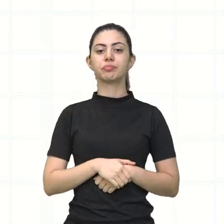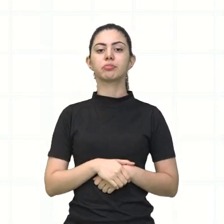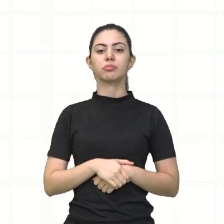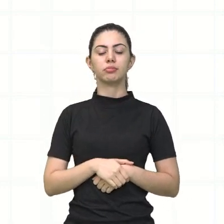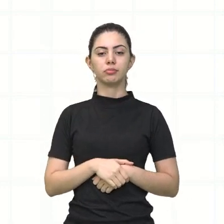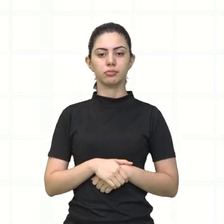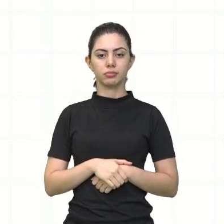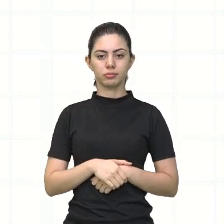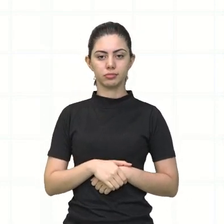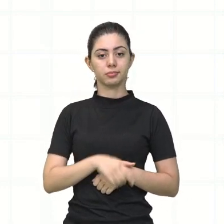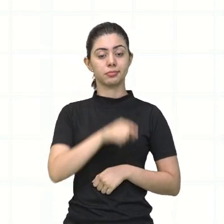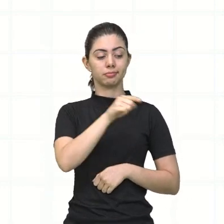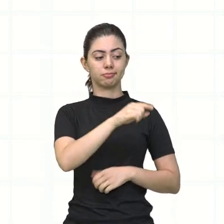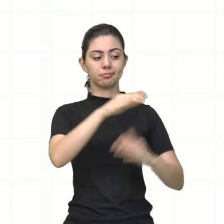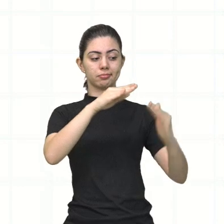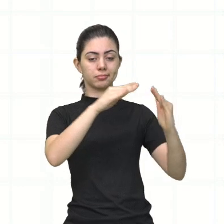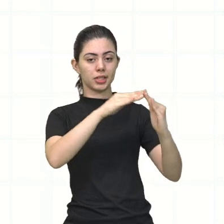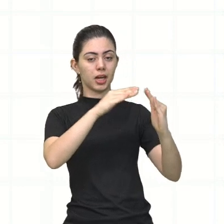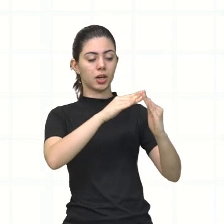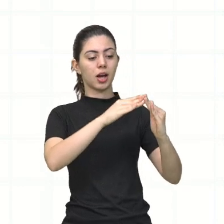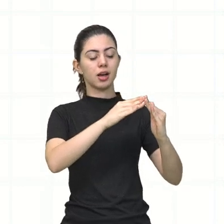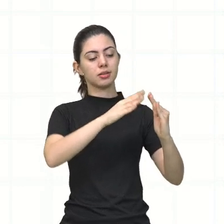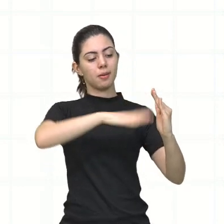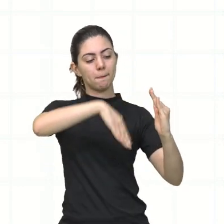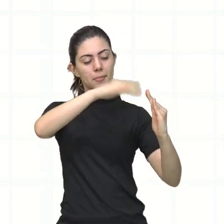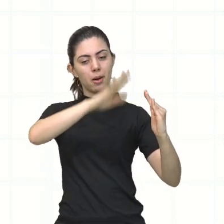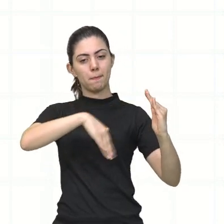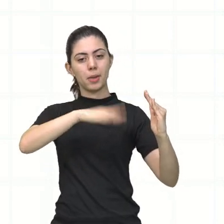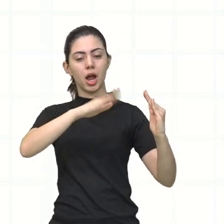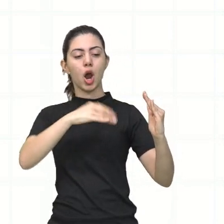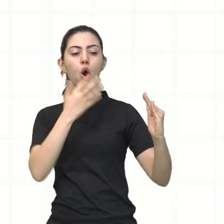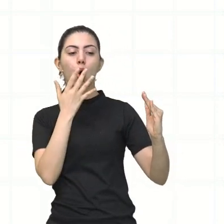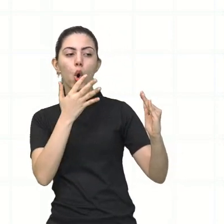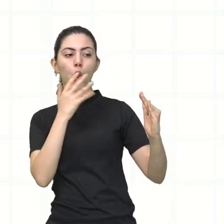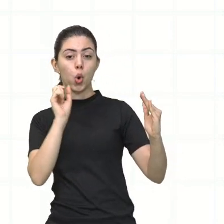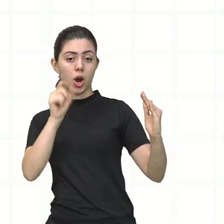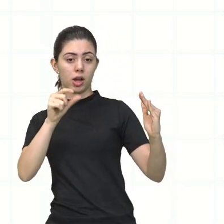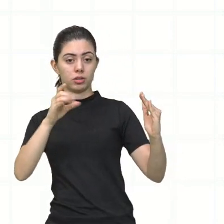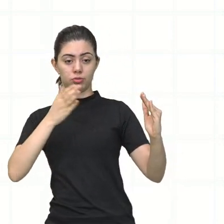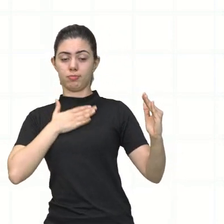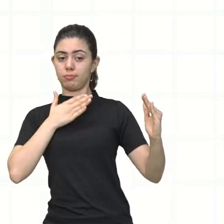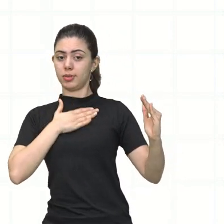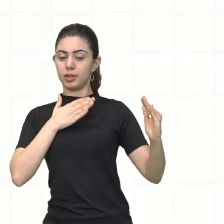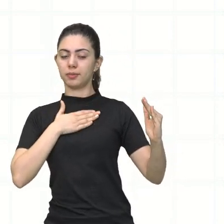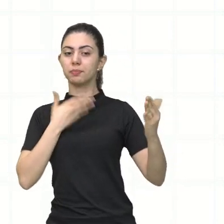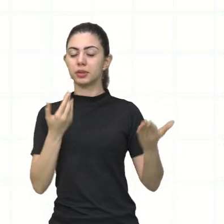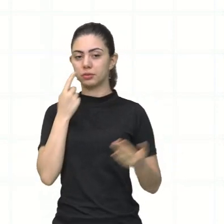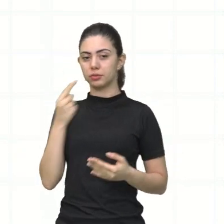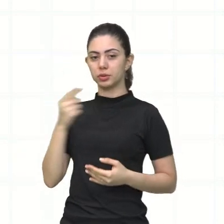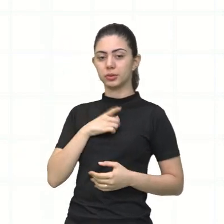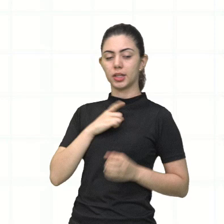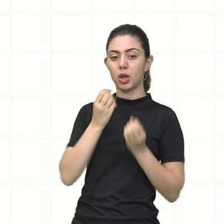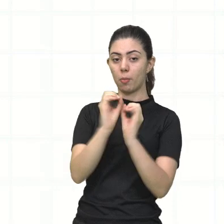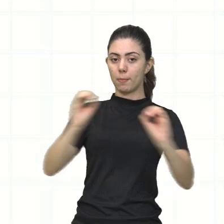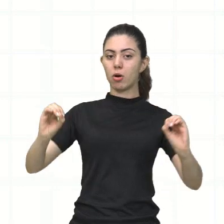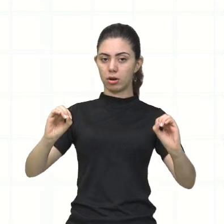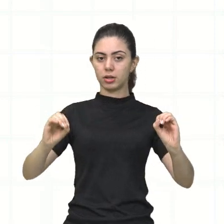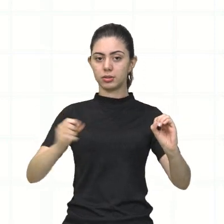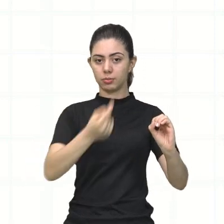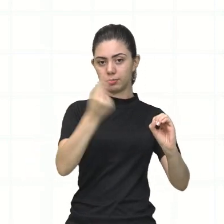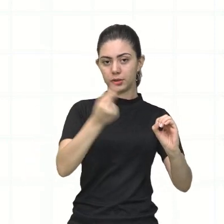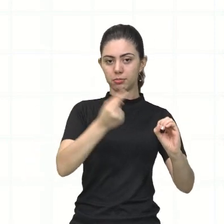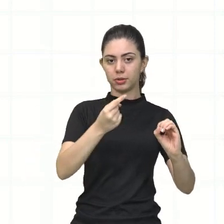que está pintada de azul é minha. Eu tenho a oração principal. A